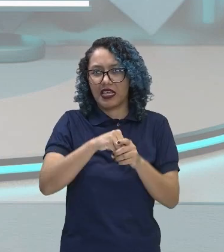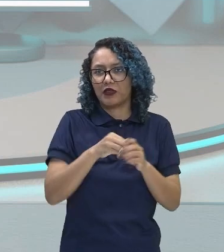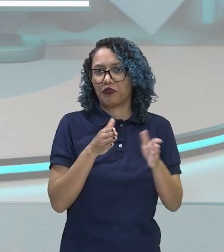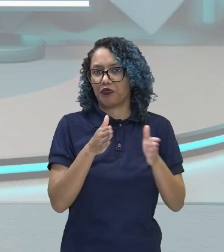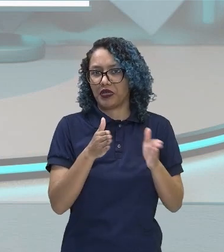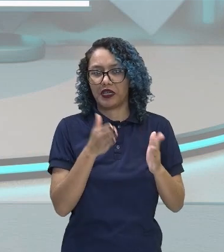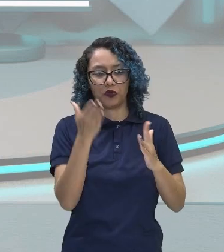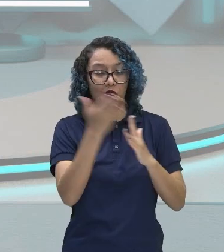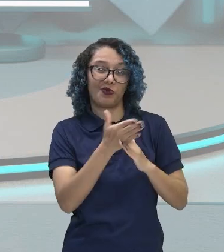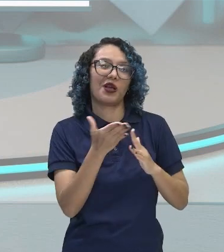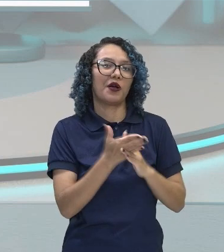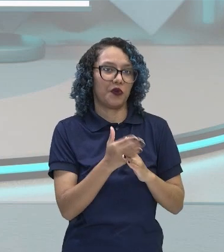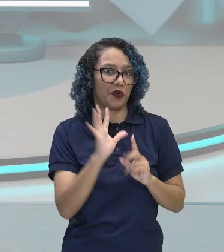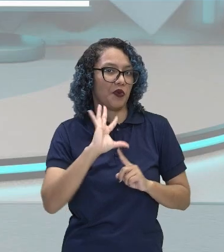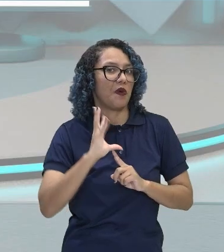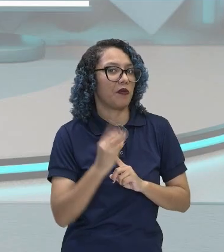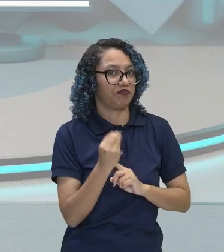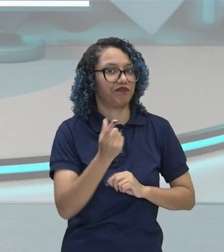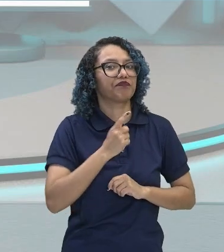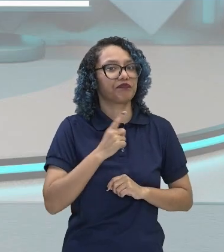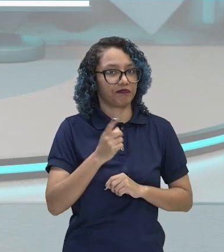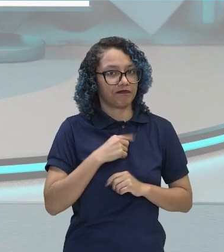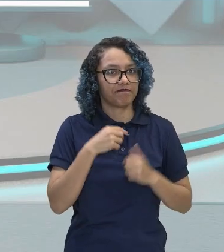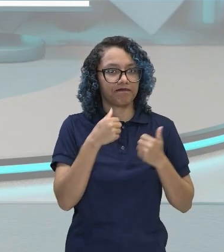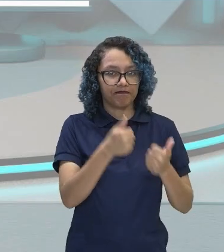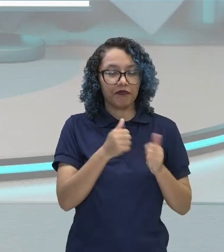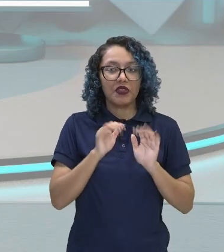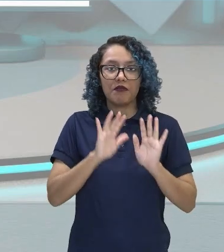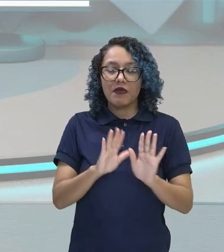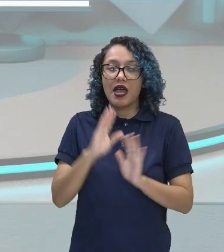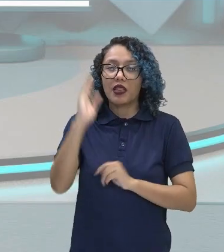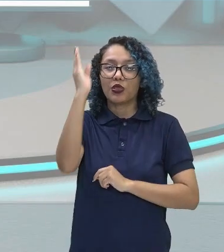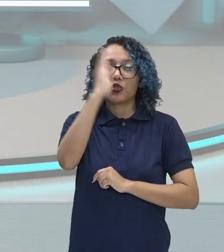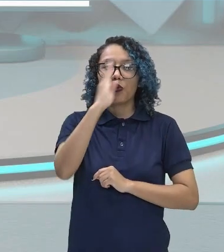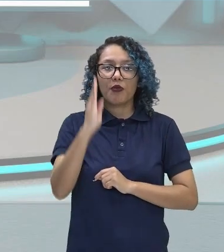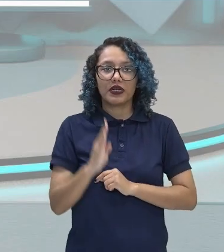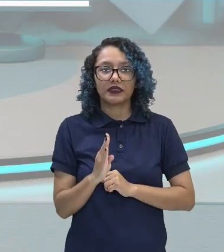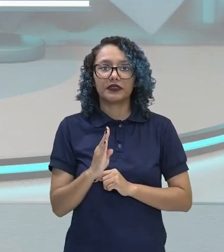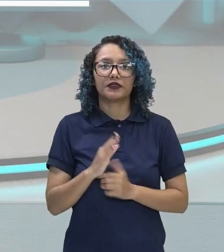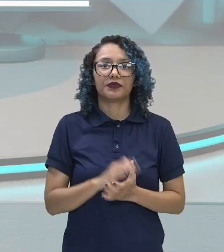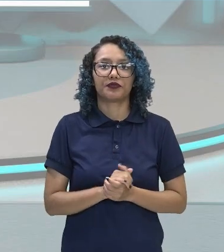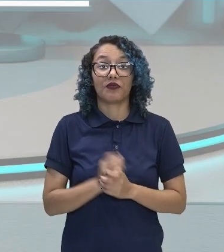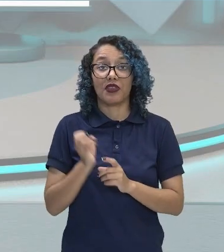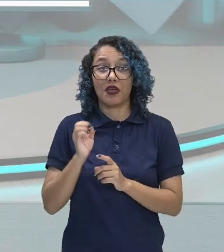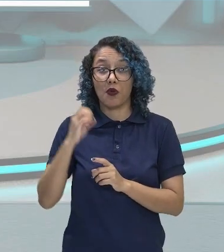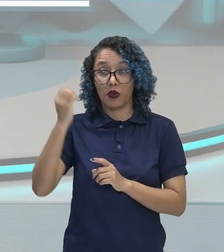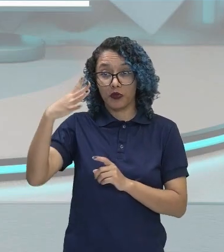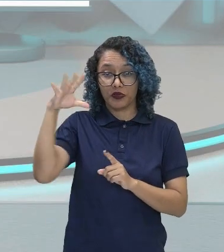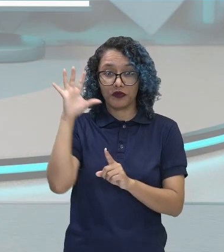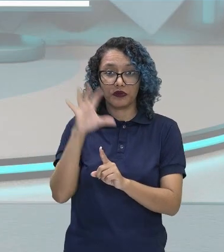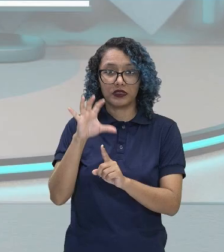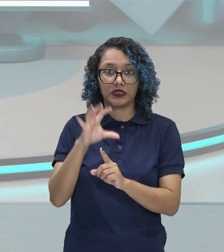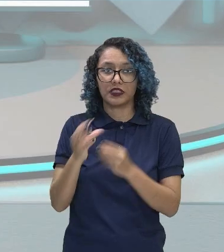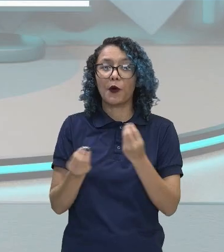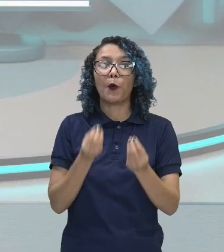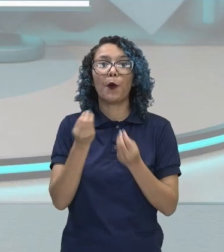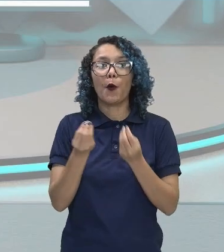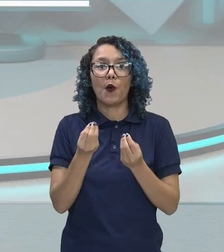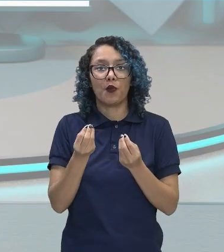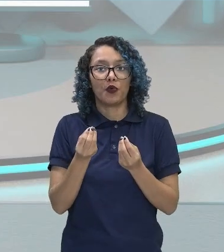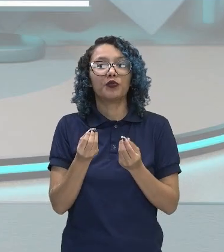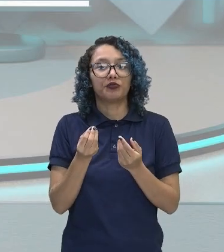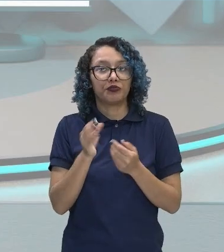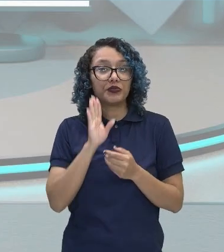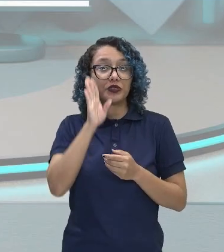das artes barrocas. Ok? No Brasil, essa influência do iluminismo teve um peso político